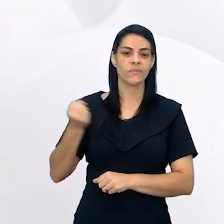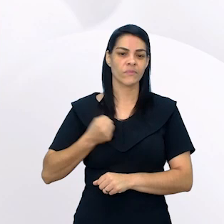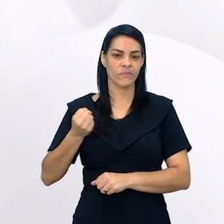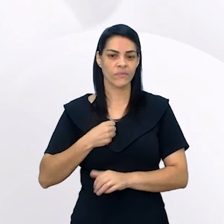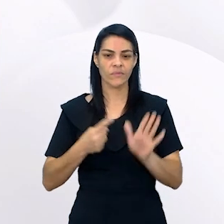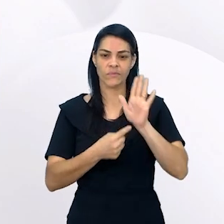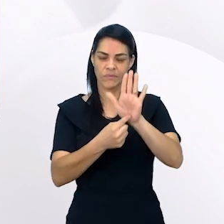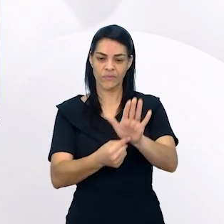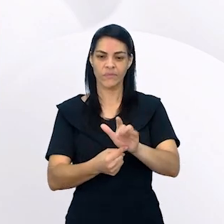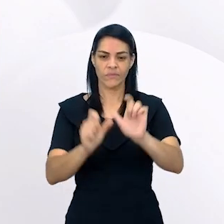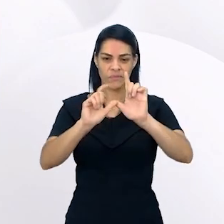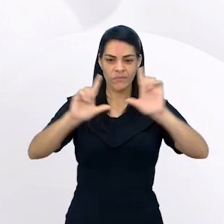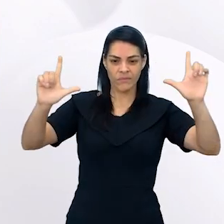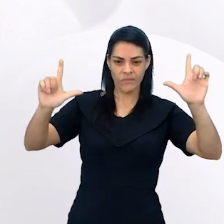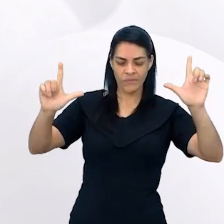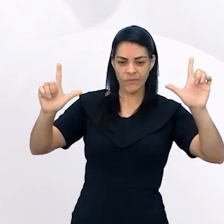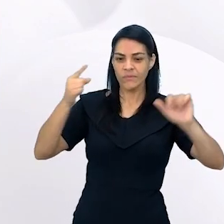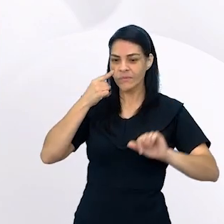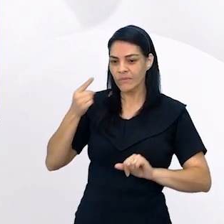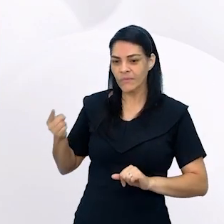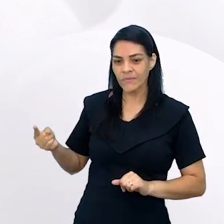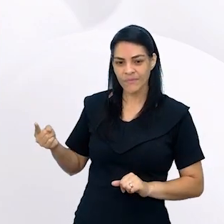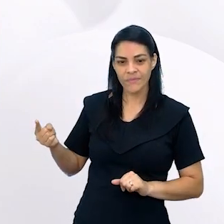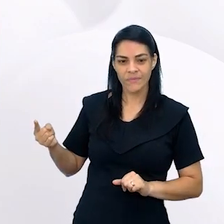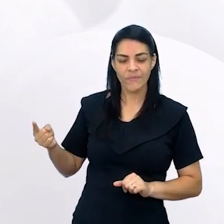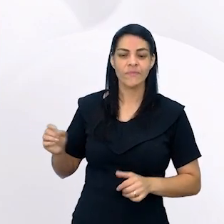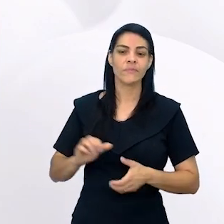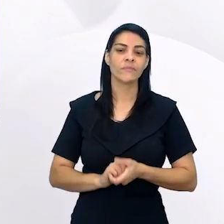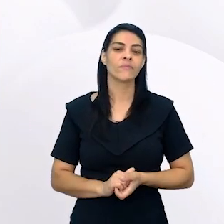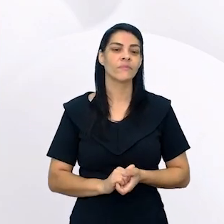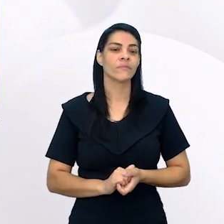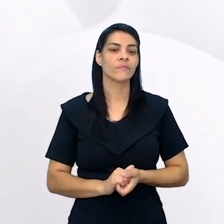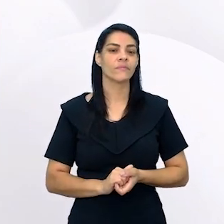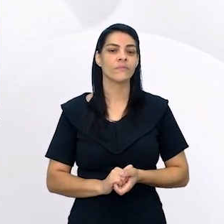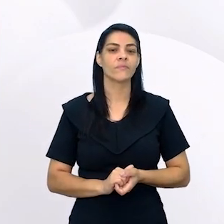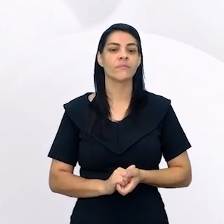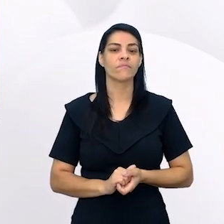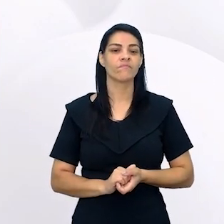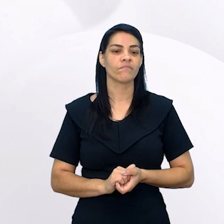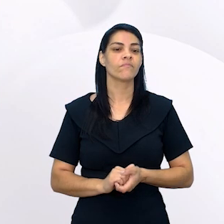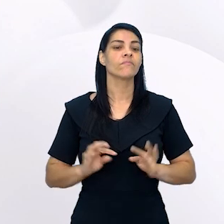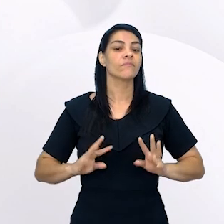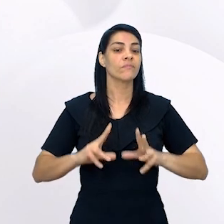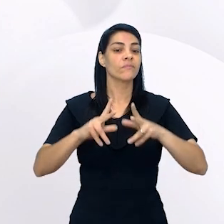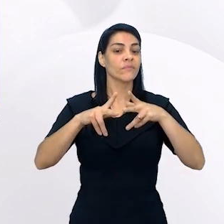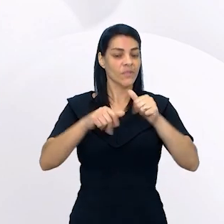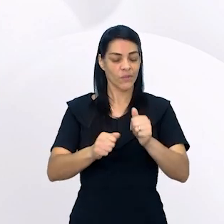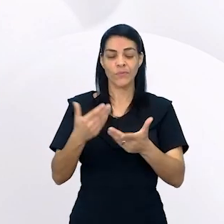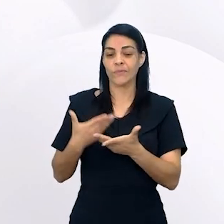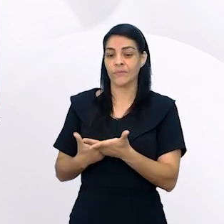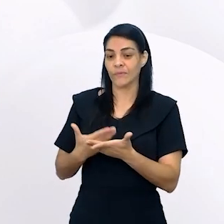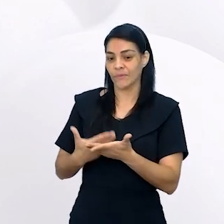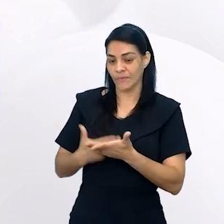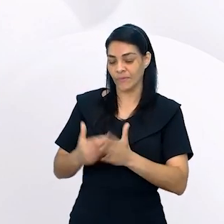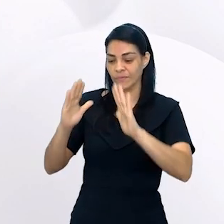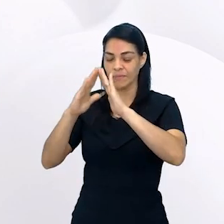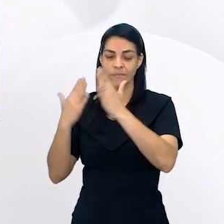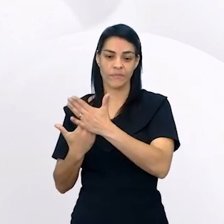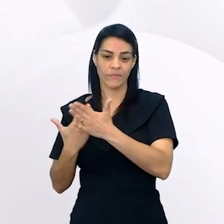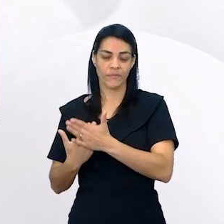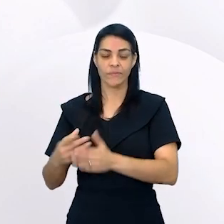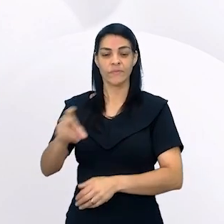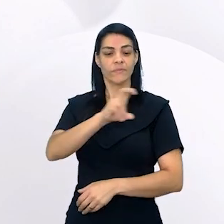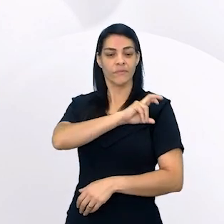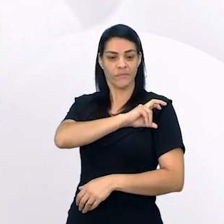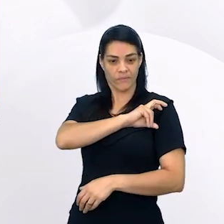lousa abaixo tá aí o número e a escrita por extenso desse número é então todos os estudantes dessa escola do